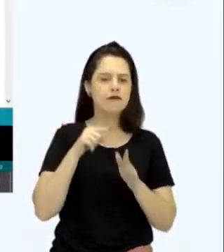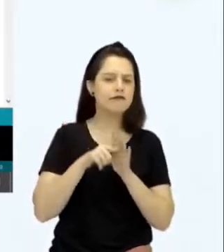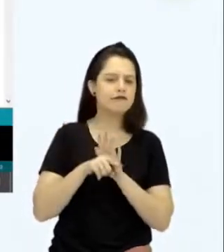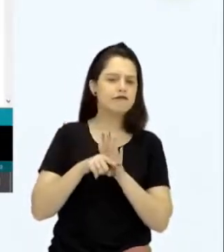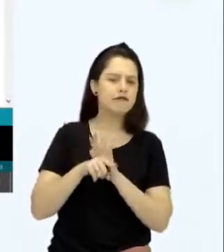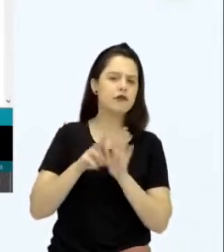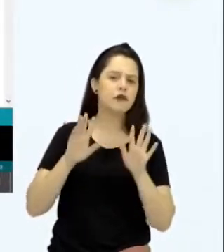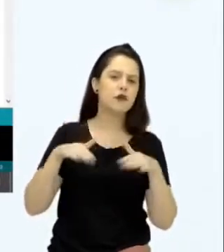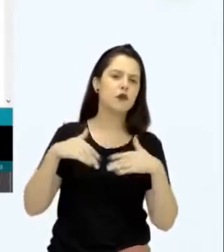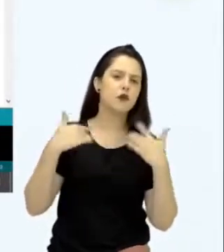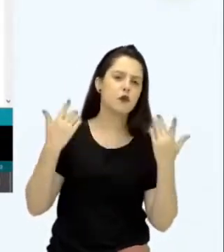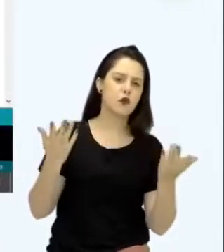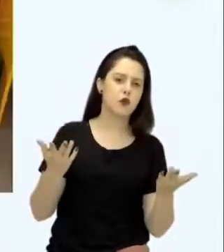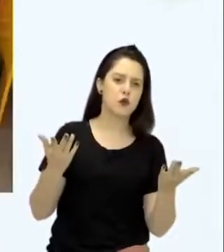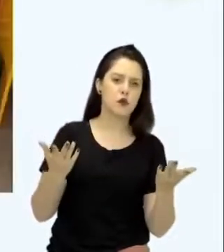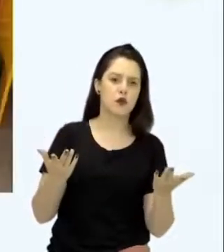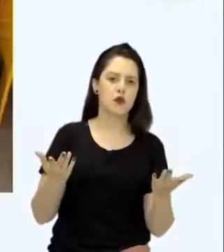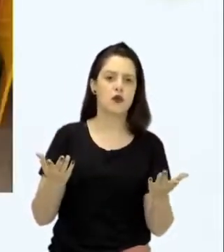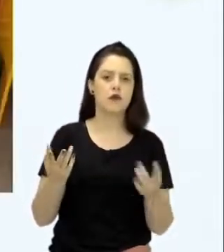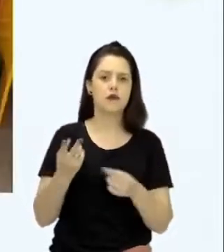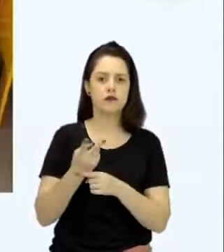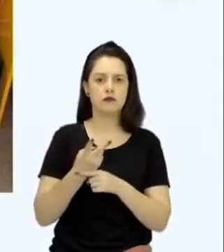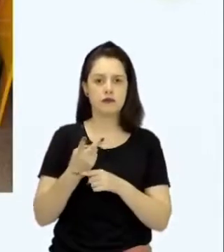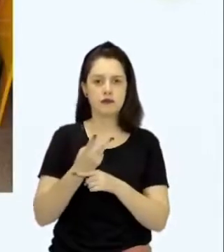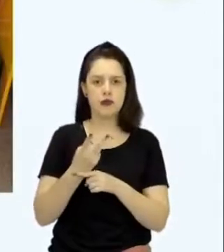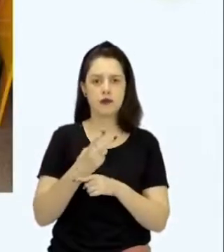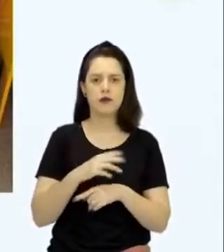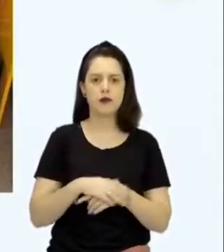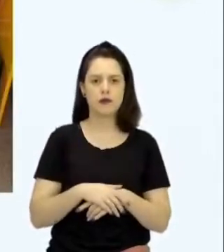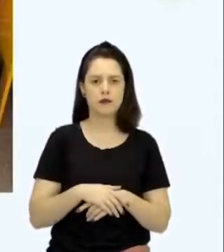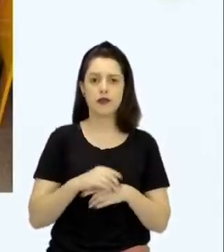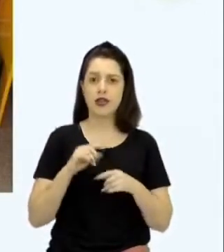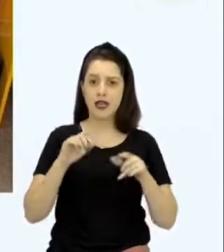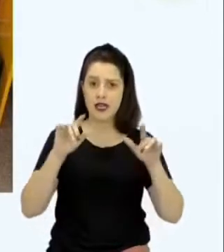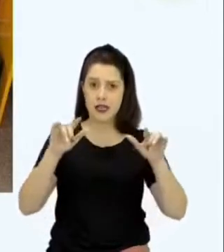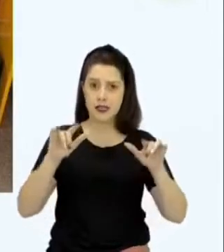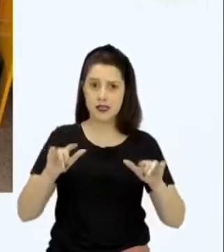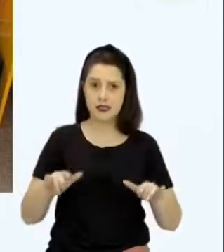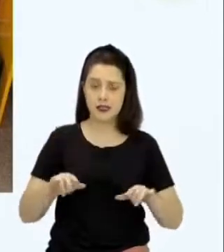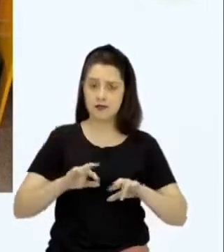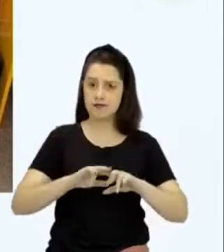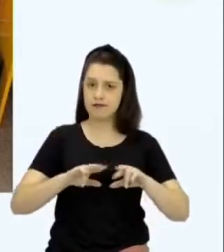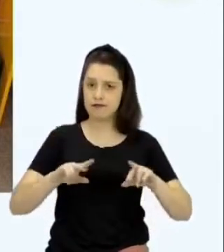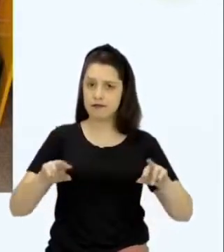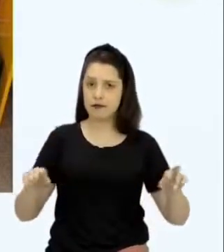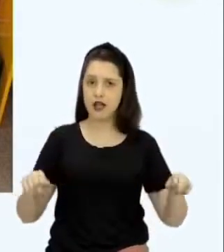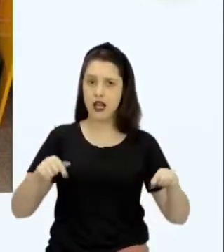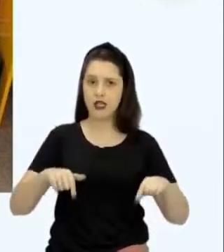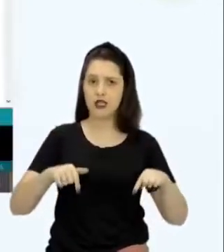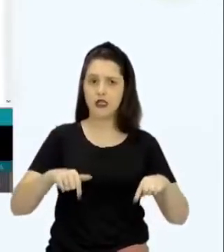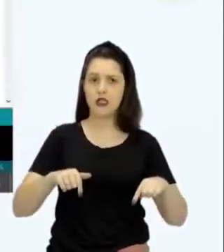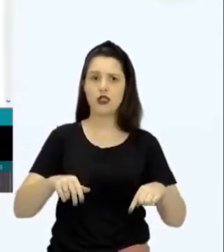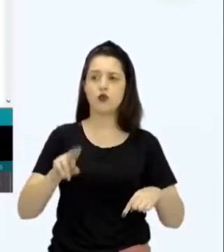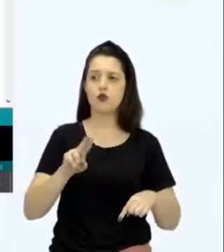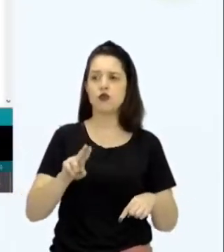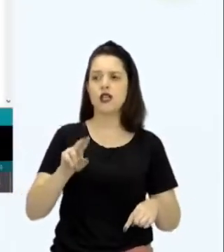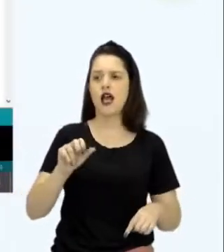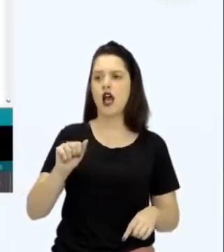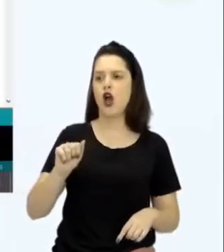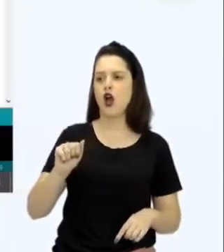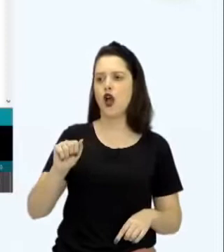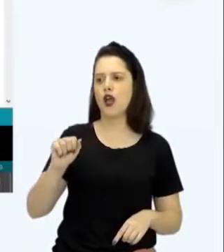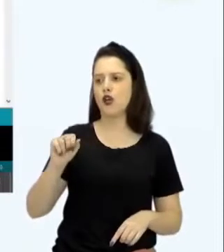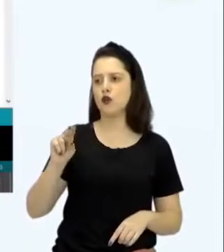placa. Nós utilizamos várias placas, então, neste caso do nosso projeto, nós vamos usar a placa Arduino Uno. Então,